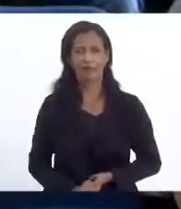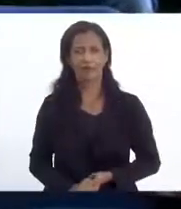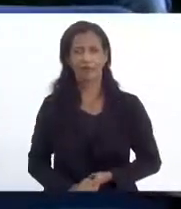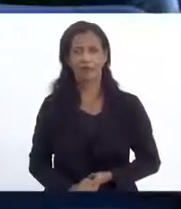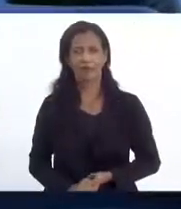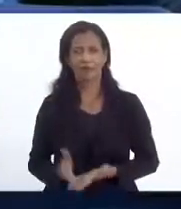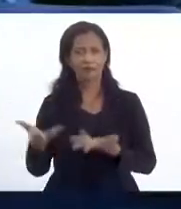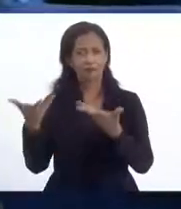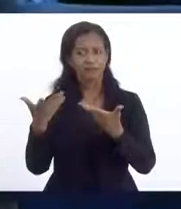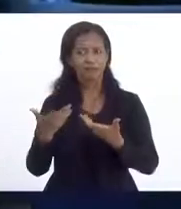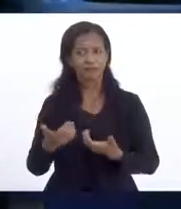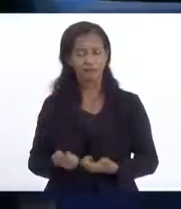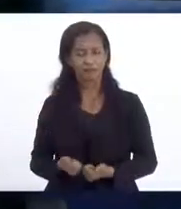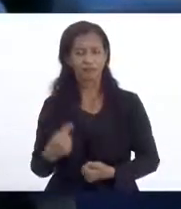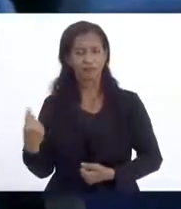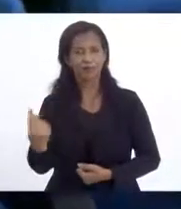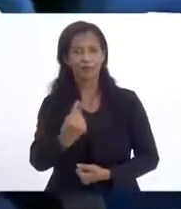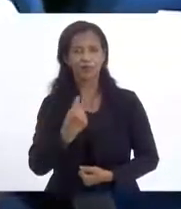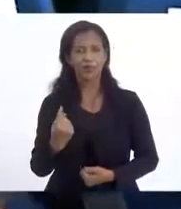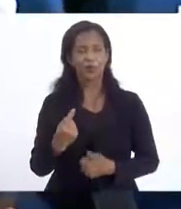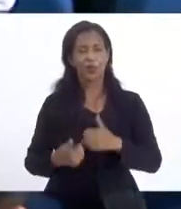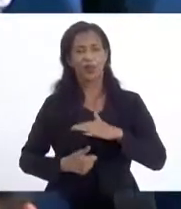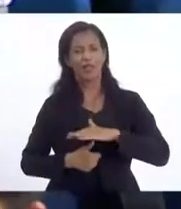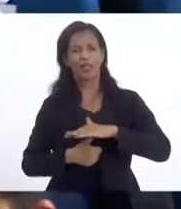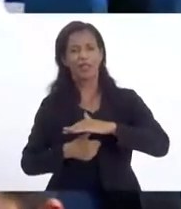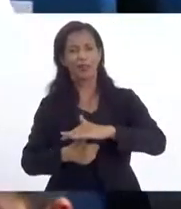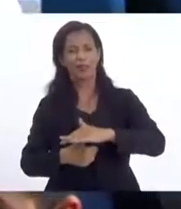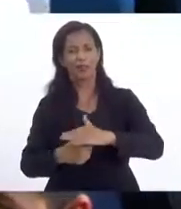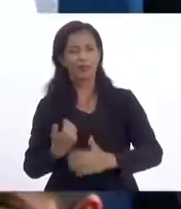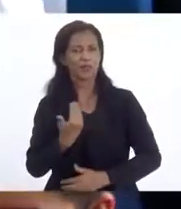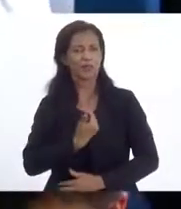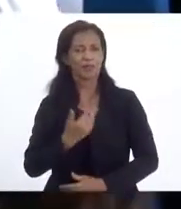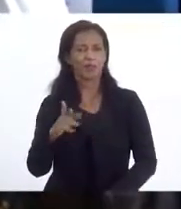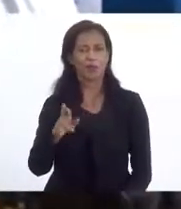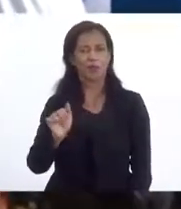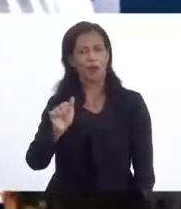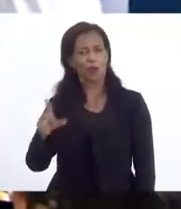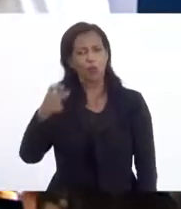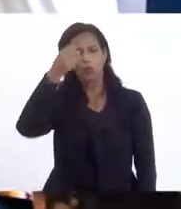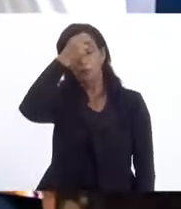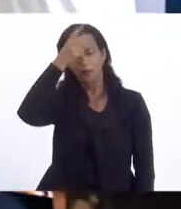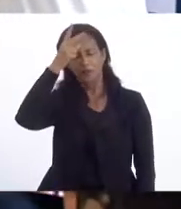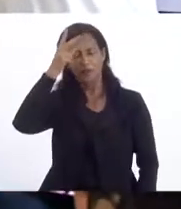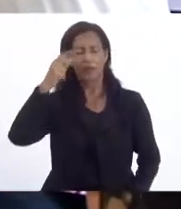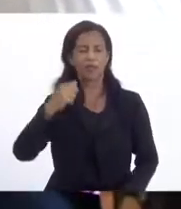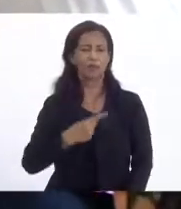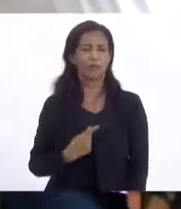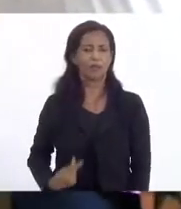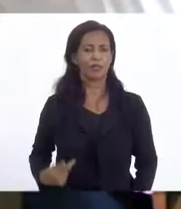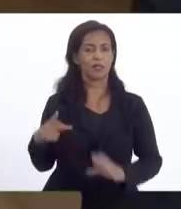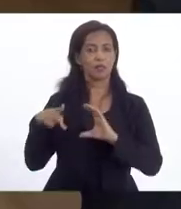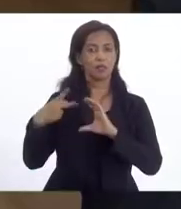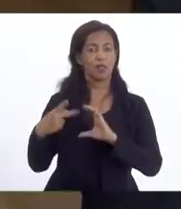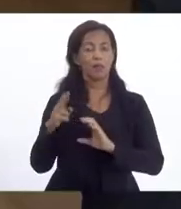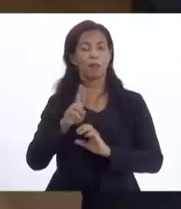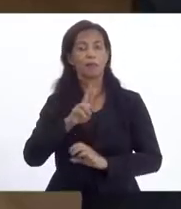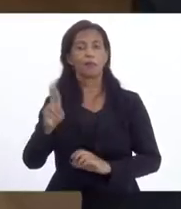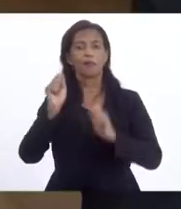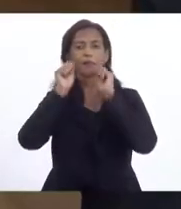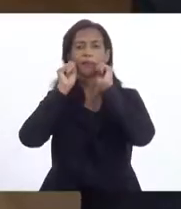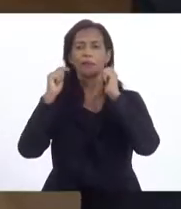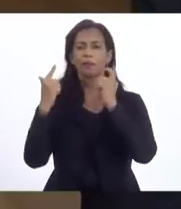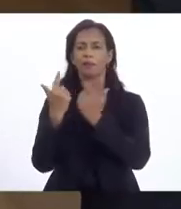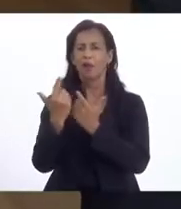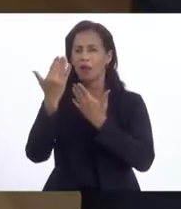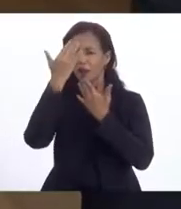acolhida do nosso reitor, do nosso amigo Raul, do prefeito, do presidente da Câmara, mas, em nome da Assembleia, agradecer a